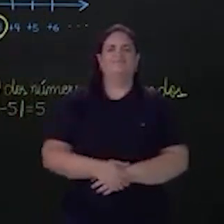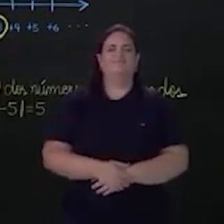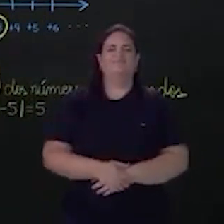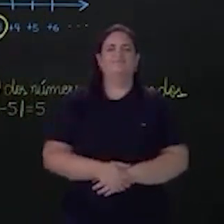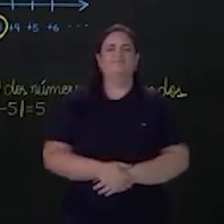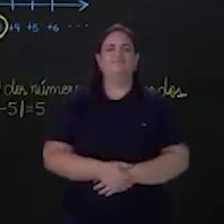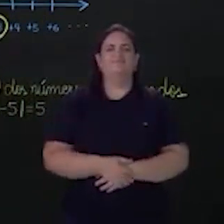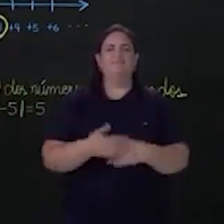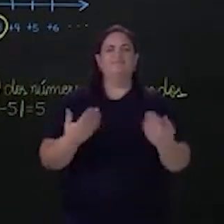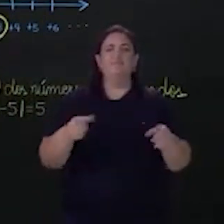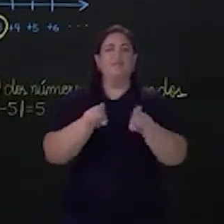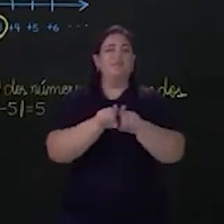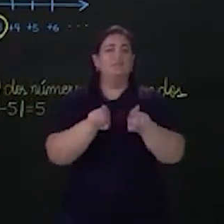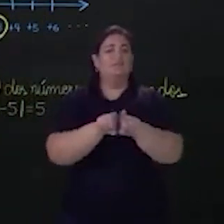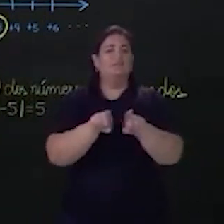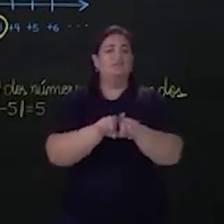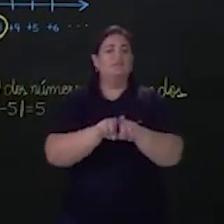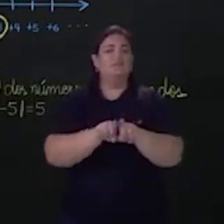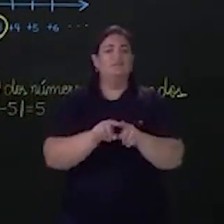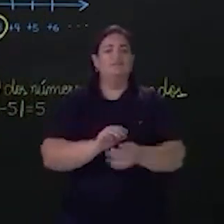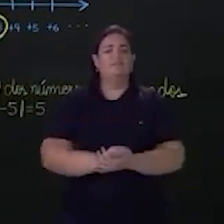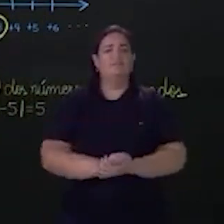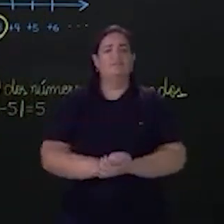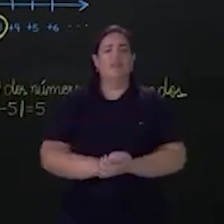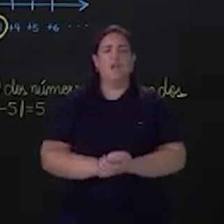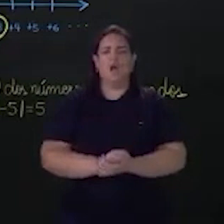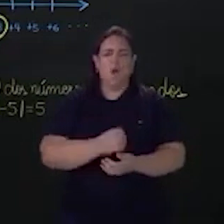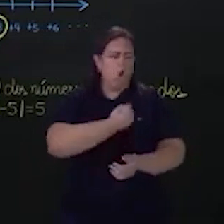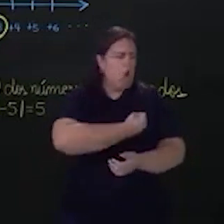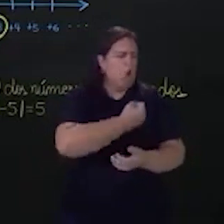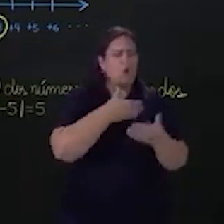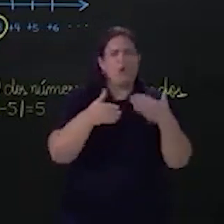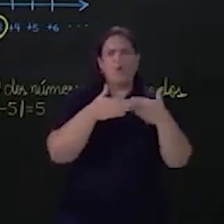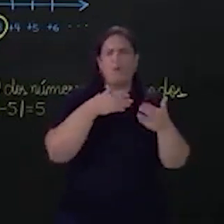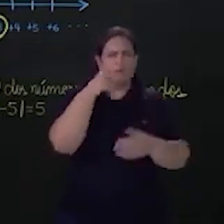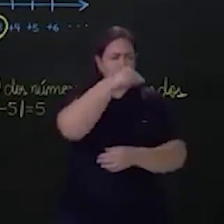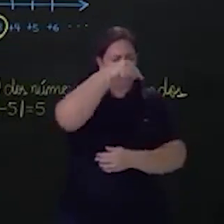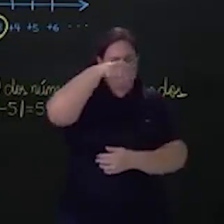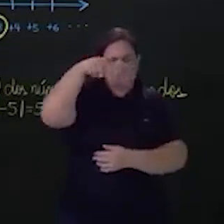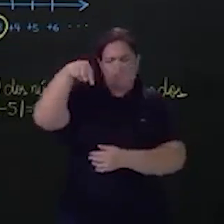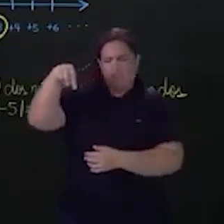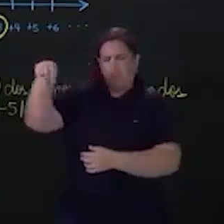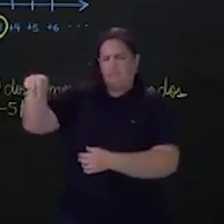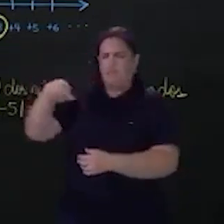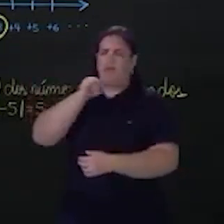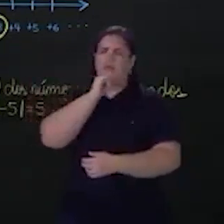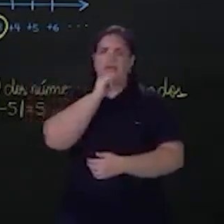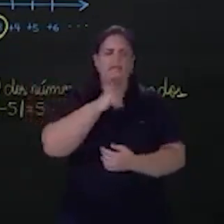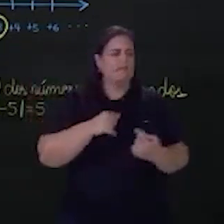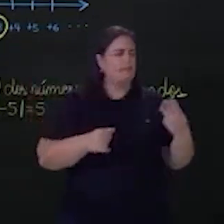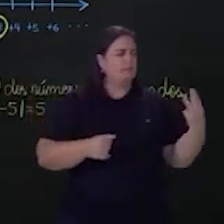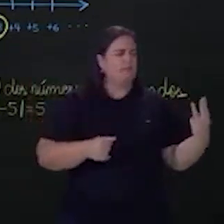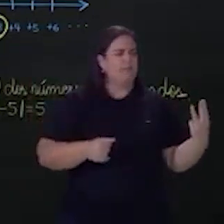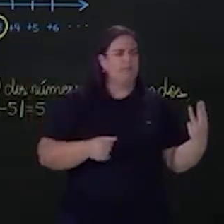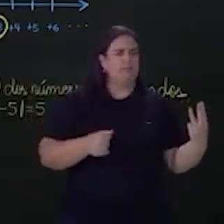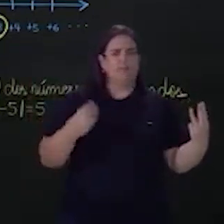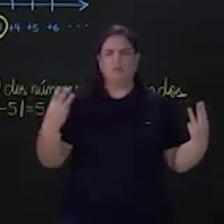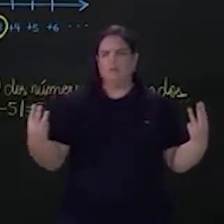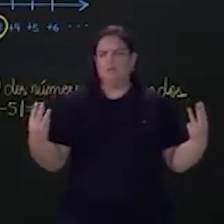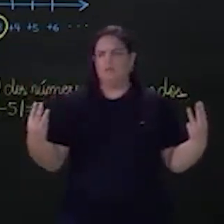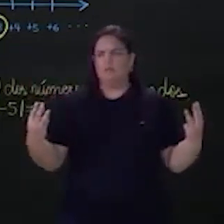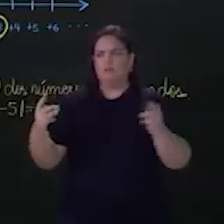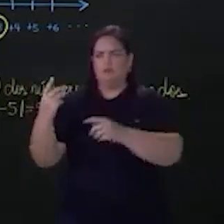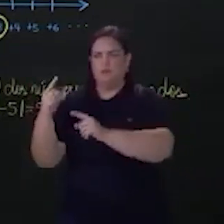mesma coisa, a mesma ideia funcionará para qualquer um desses números. Vejamos aqui com 3, ó, mais 3 e